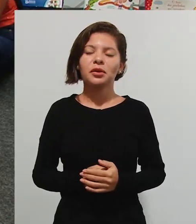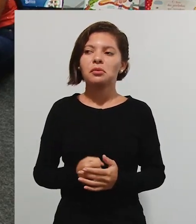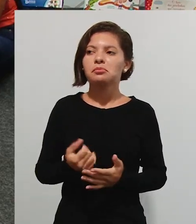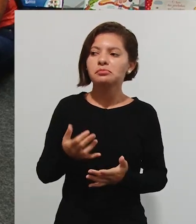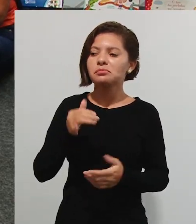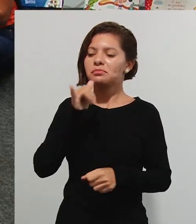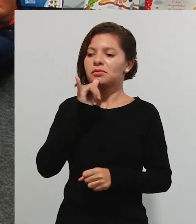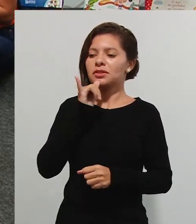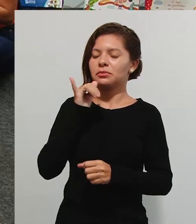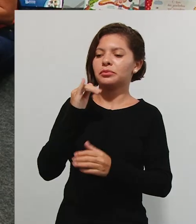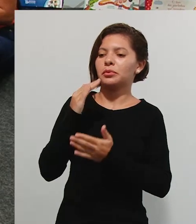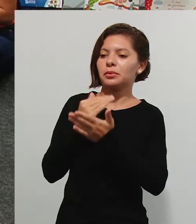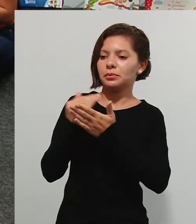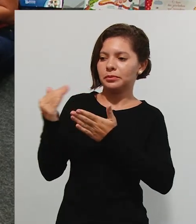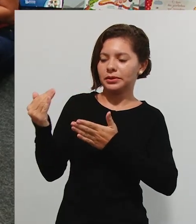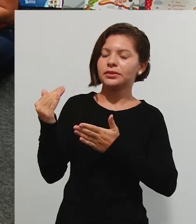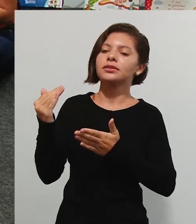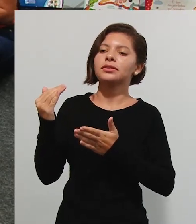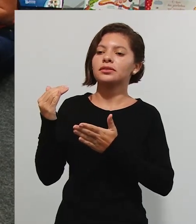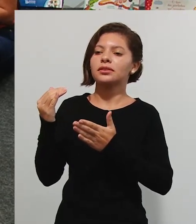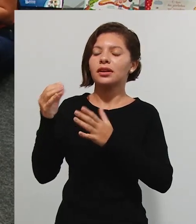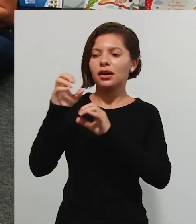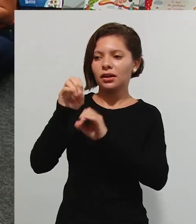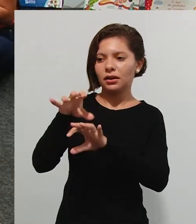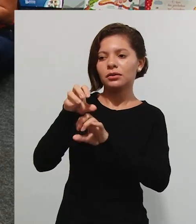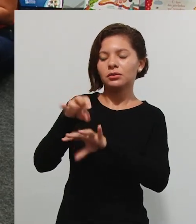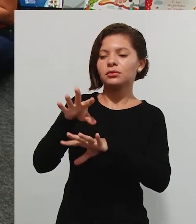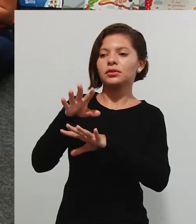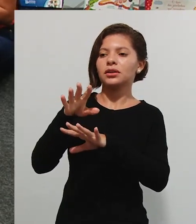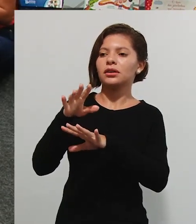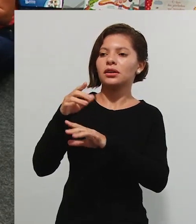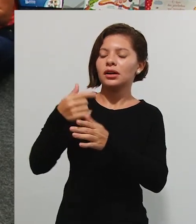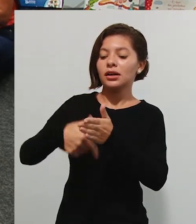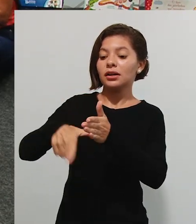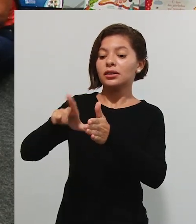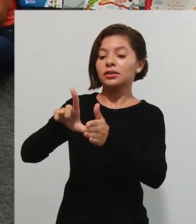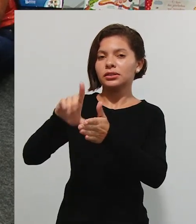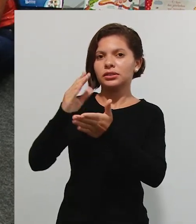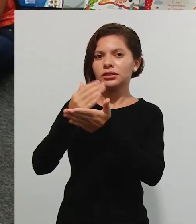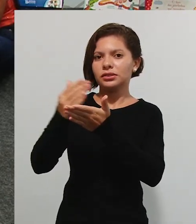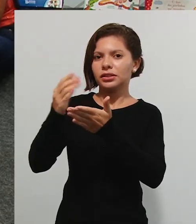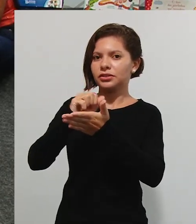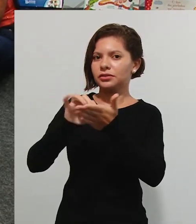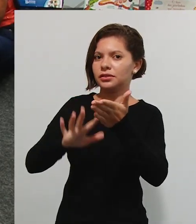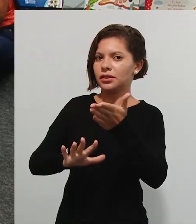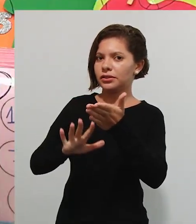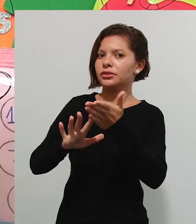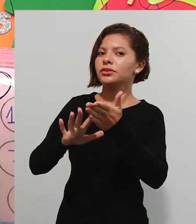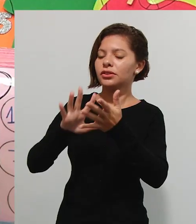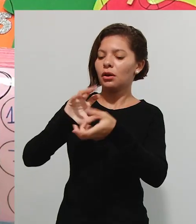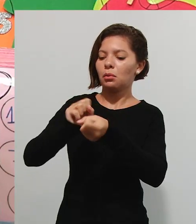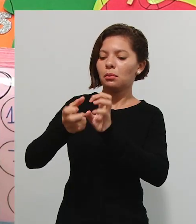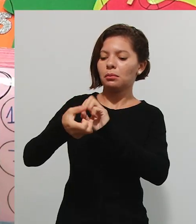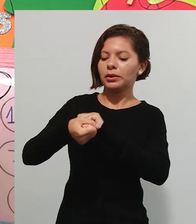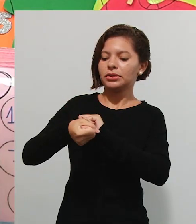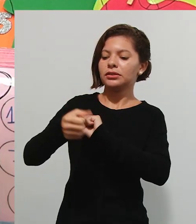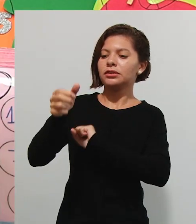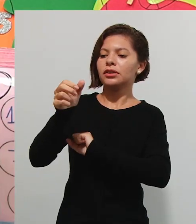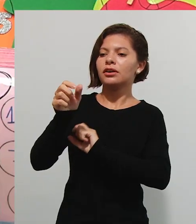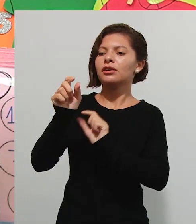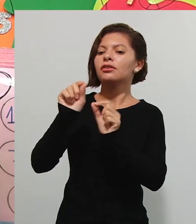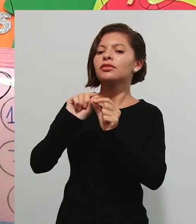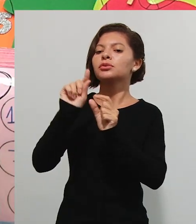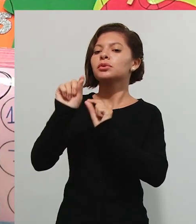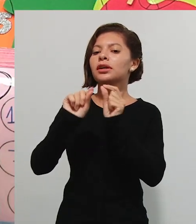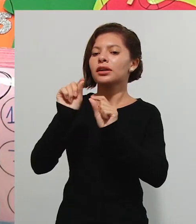Por exemplo, na hora que você inicia, aliás, toda vez que você for introduzir uma atividade com massinha de